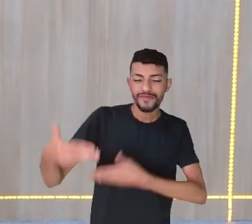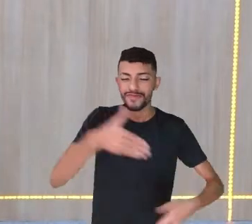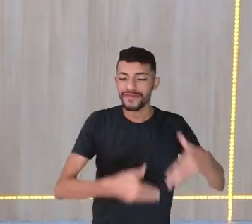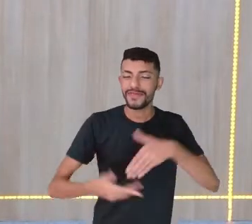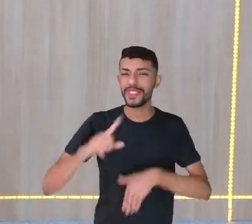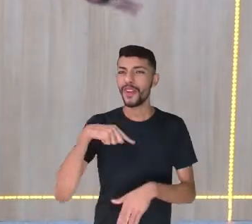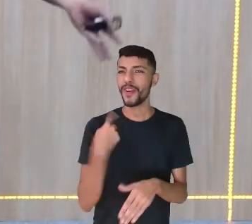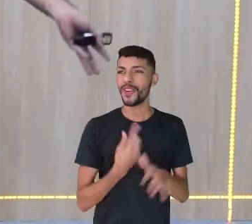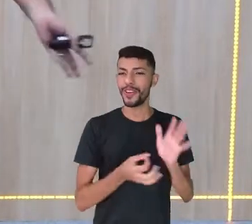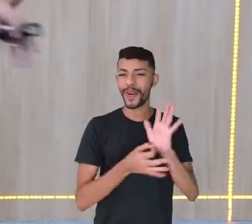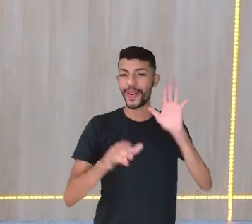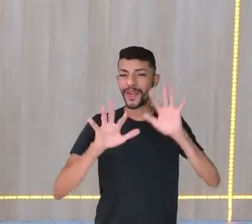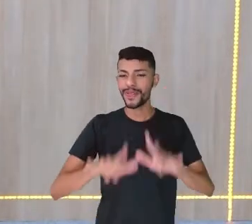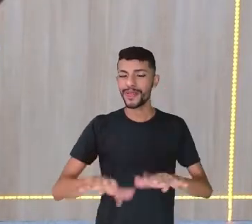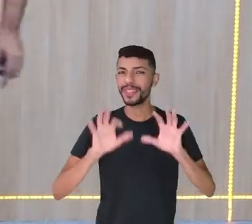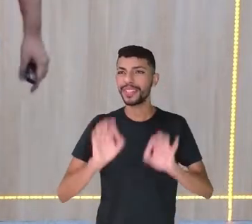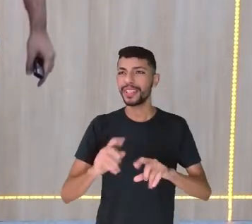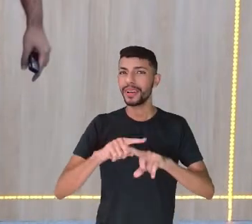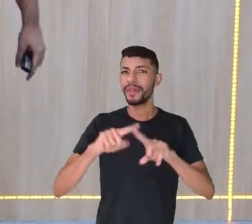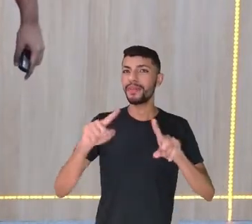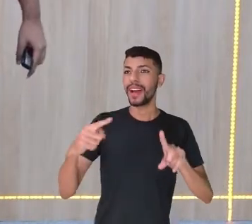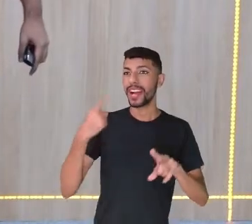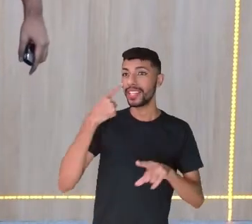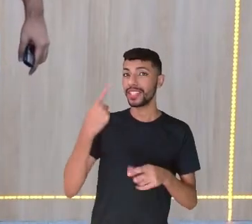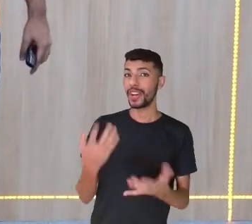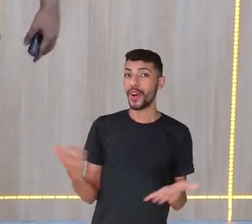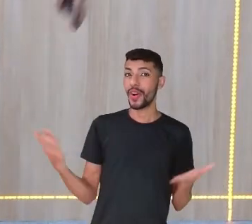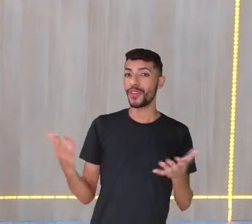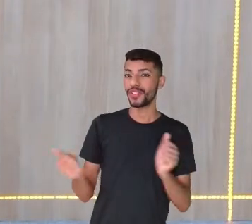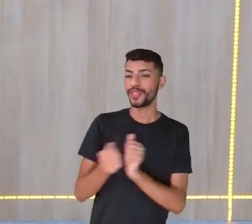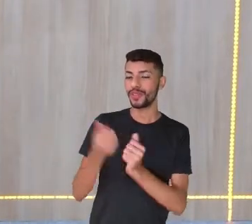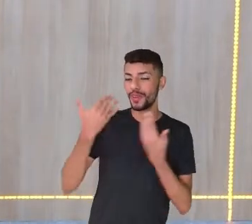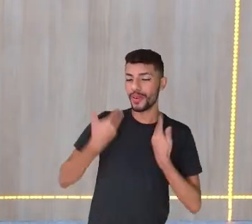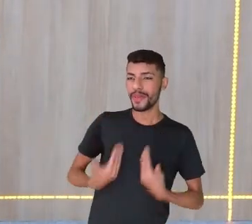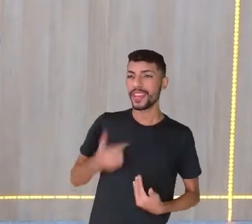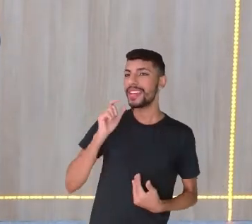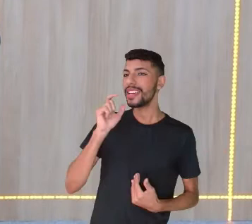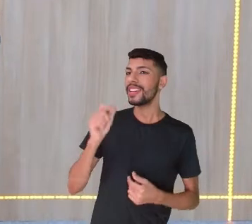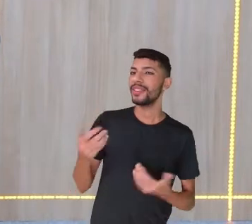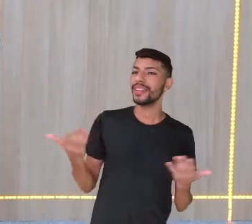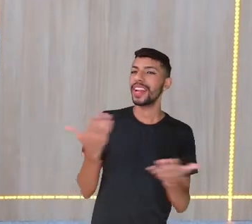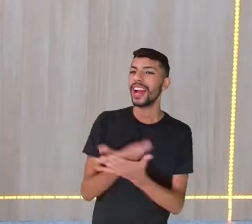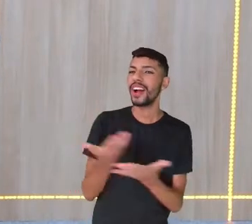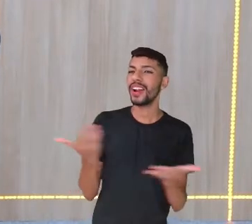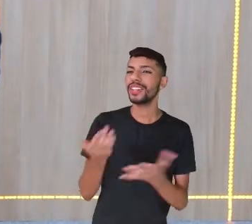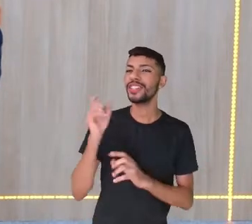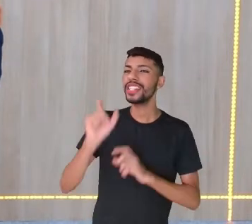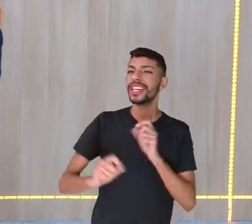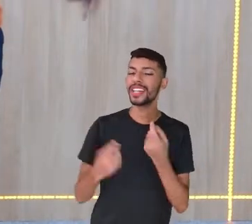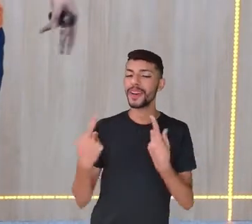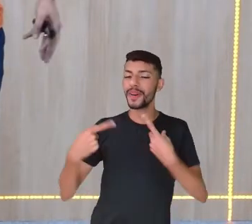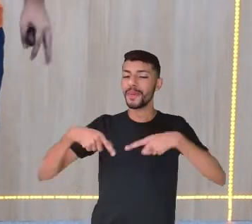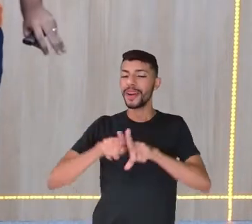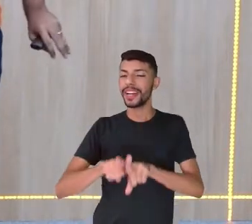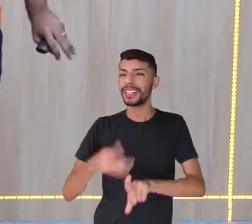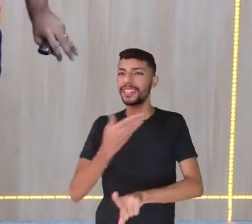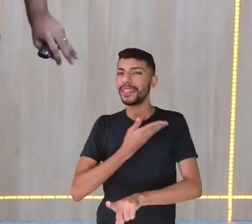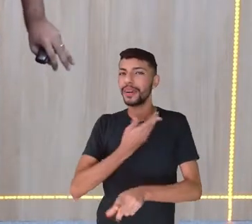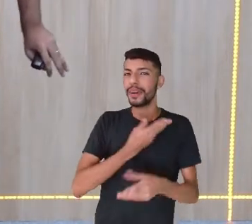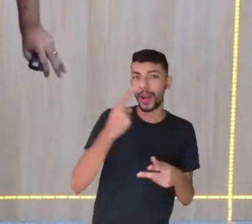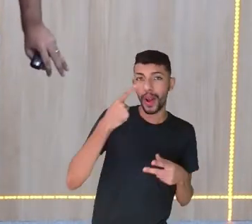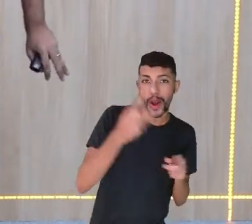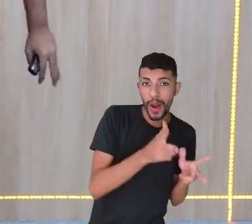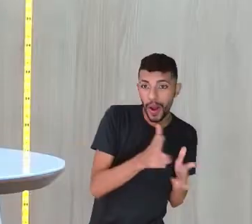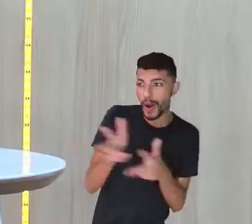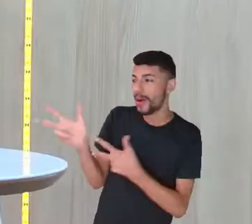no chat. Mas aí quem vai estar junto comigo aqui nessa aula de hoje, agradável, nosso queridíssimo parceiro, amigão, agora Billy Paul, corta para ele